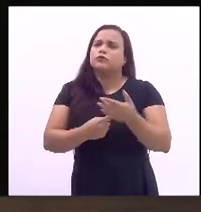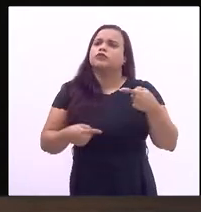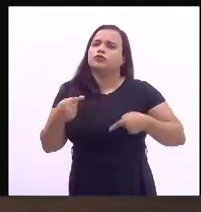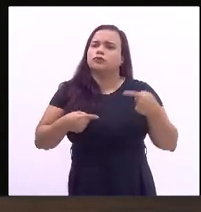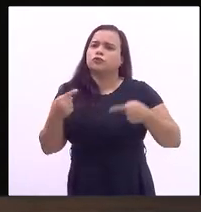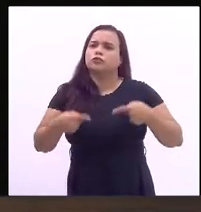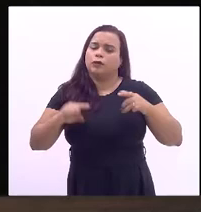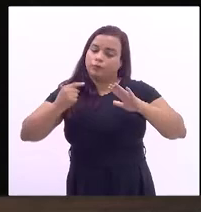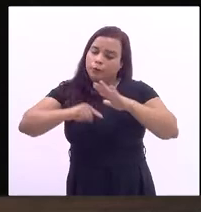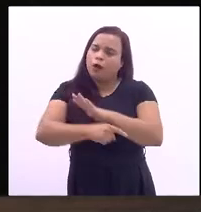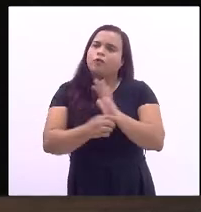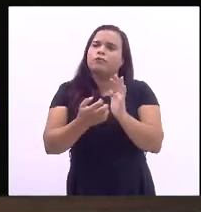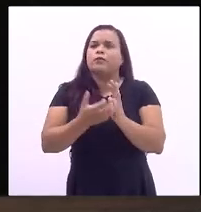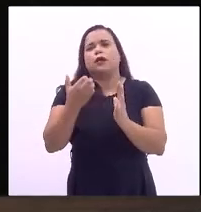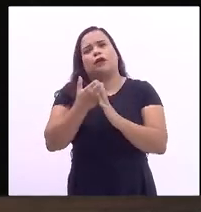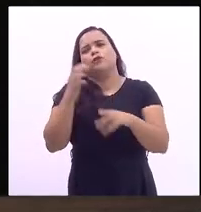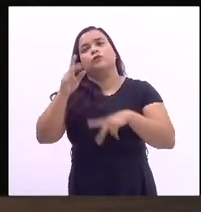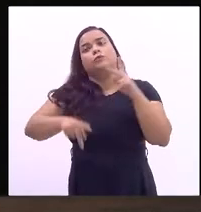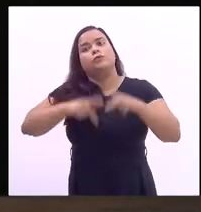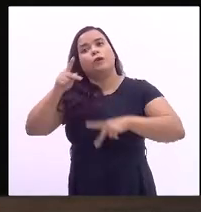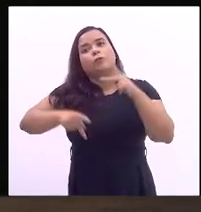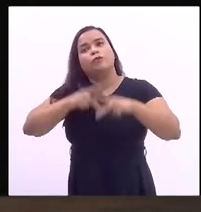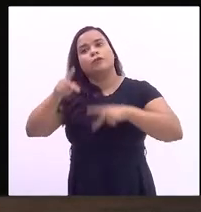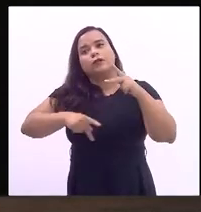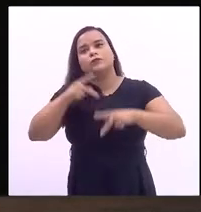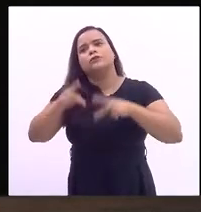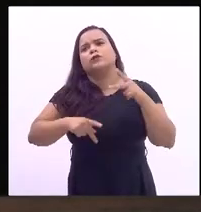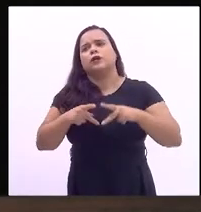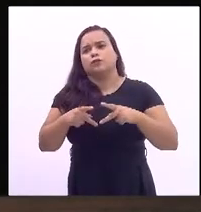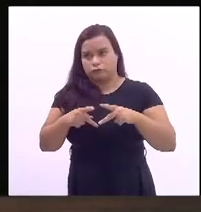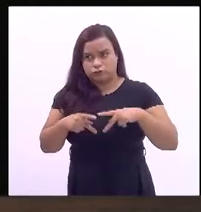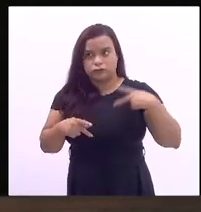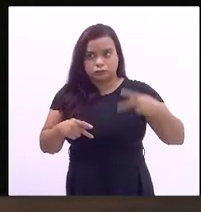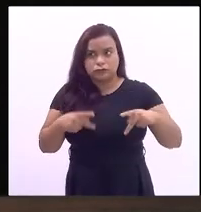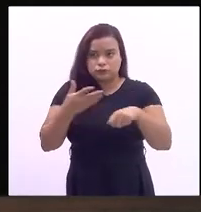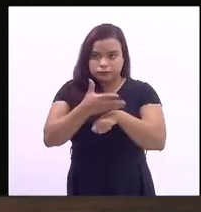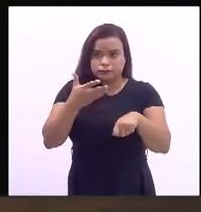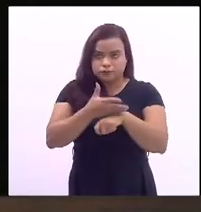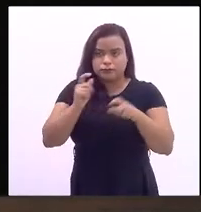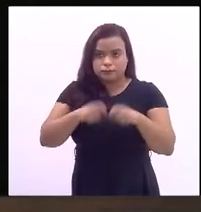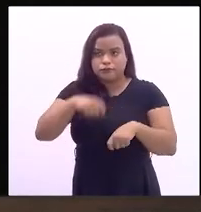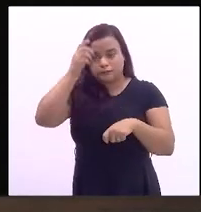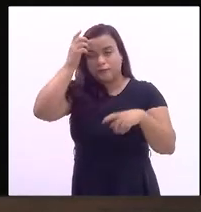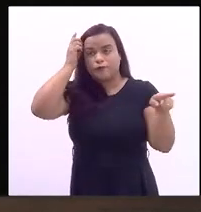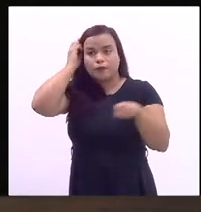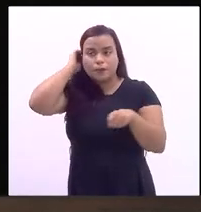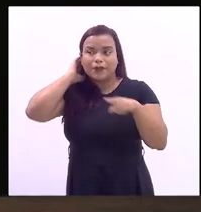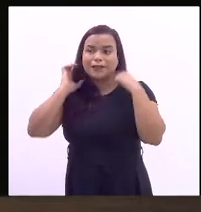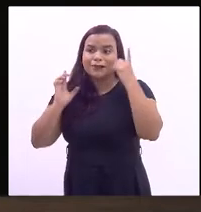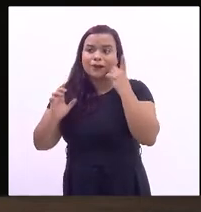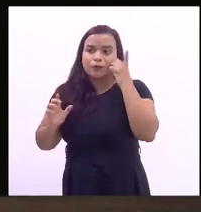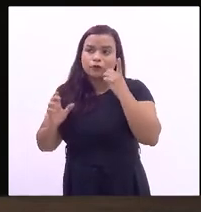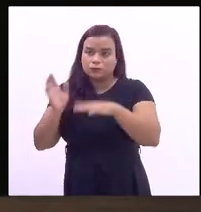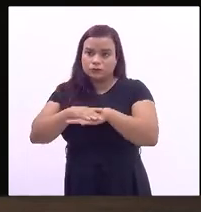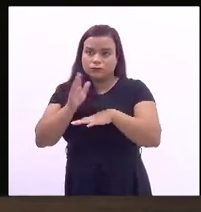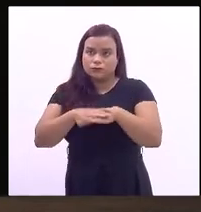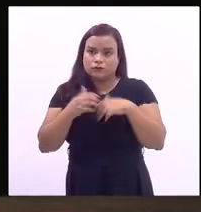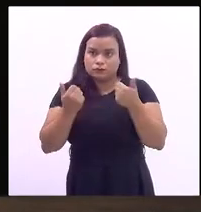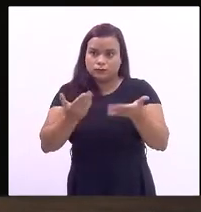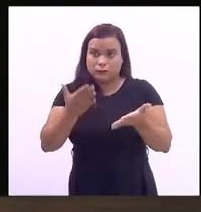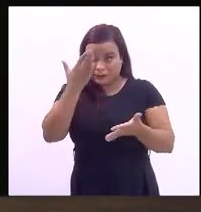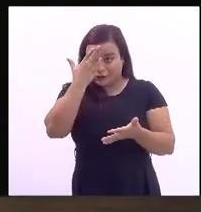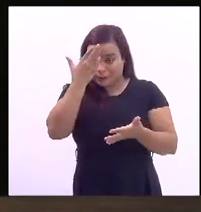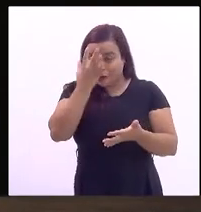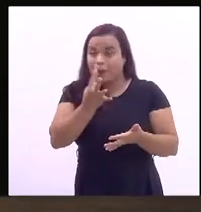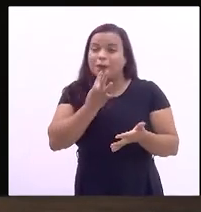mais Ampla em que a população não só a população possa participar mas que os deputados possam ter conhecimento do fato